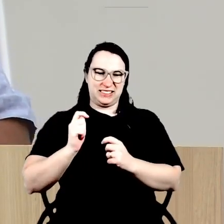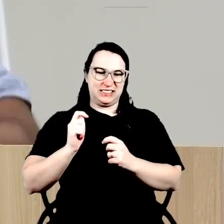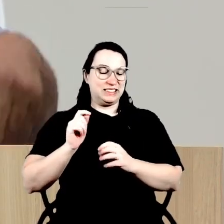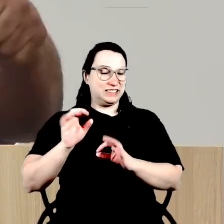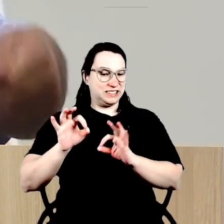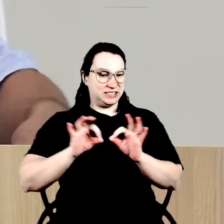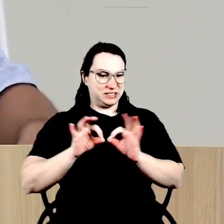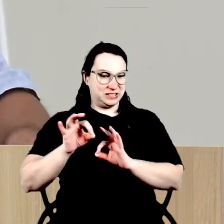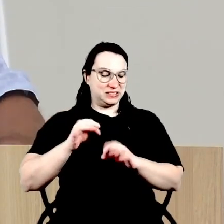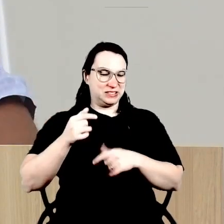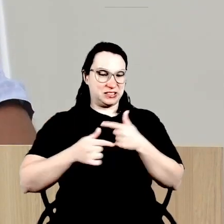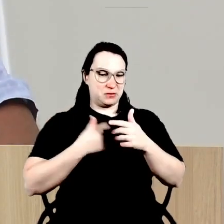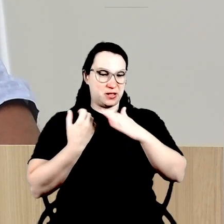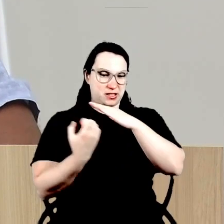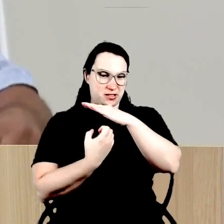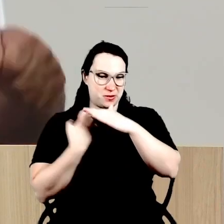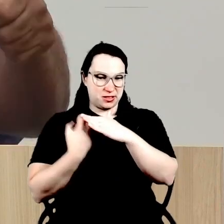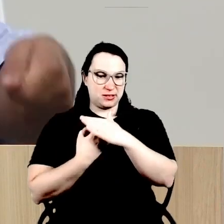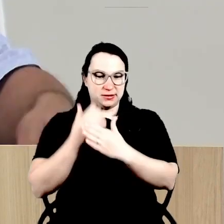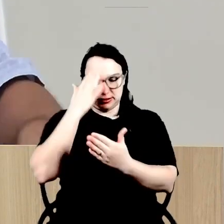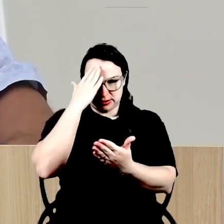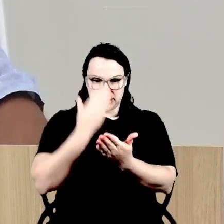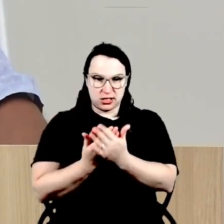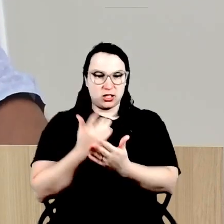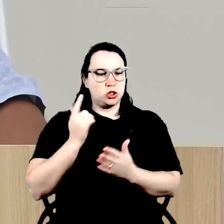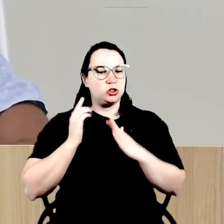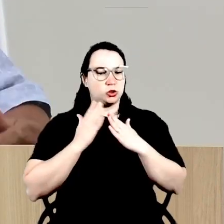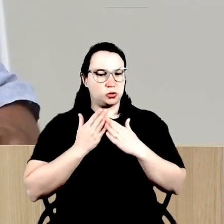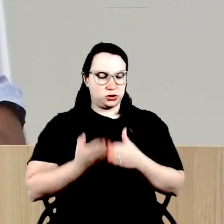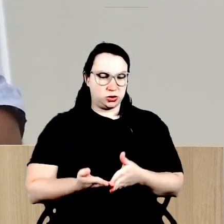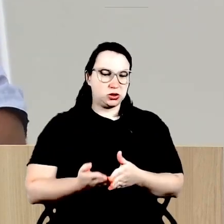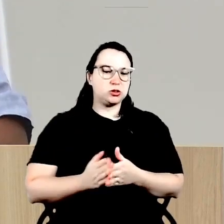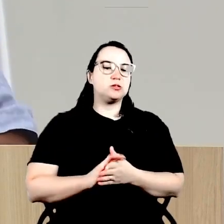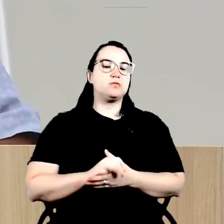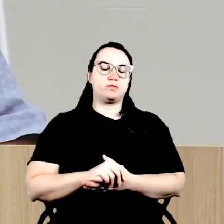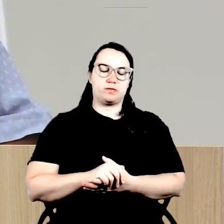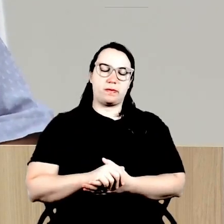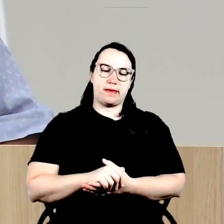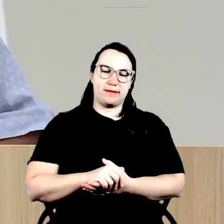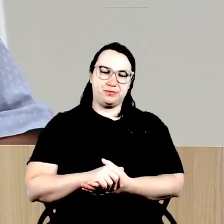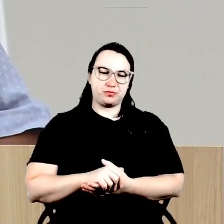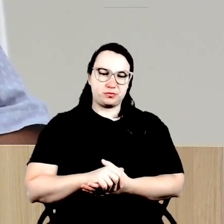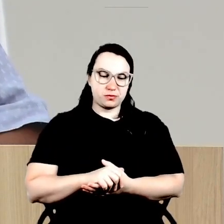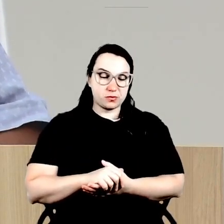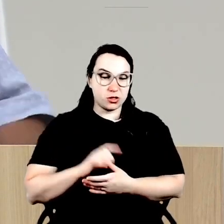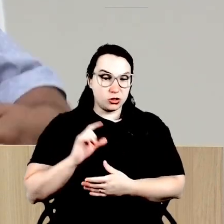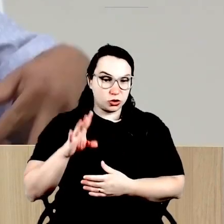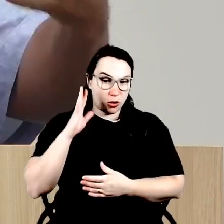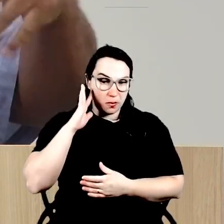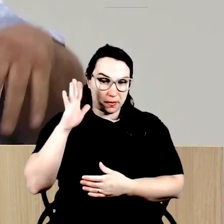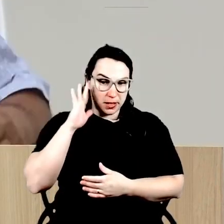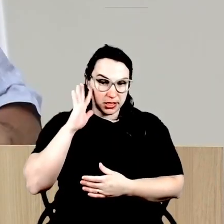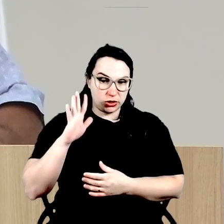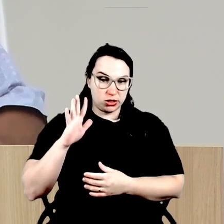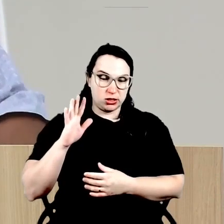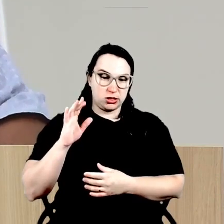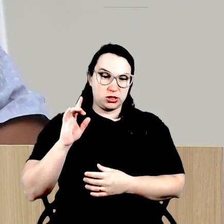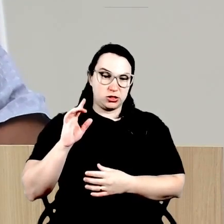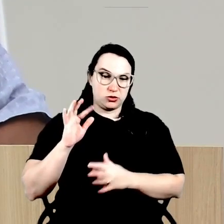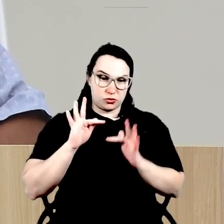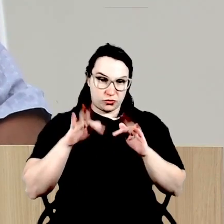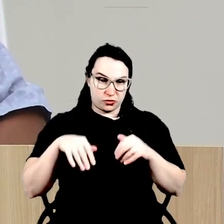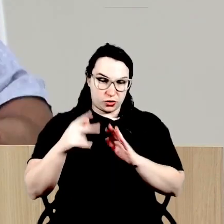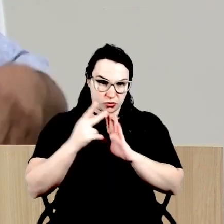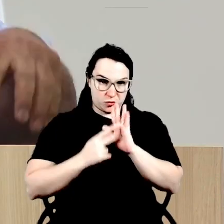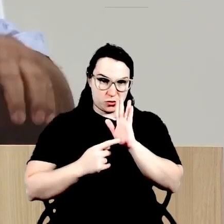empresário que está acreditando no município de Guaíra está postando no município só para vocês terem uma ideia ao final desse projeto